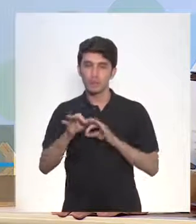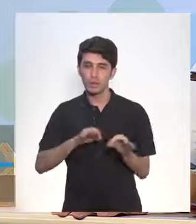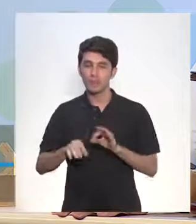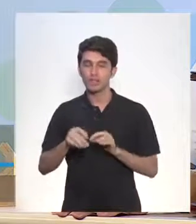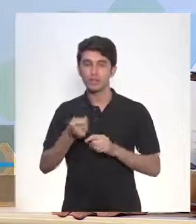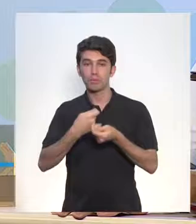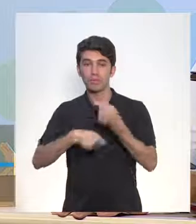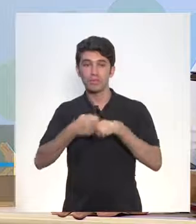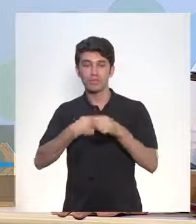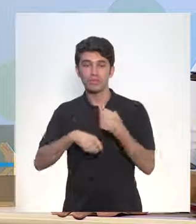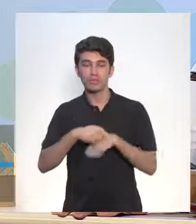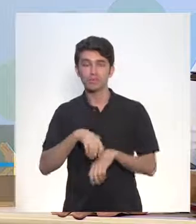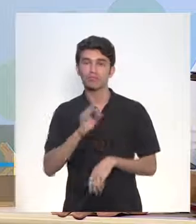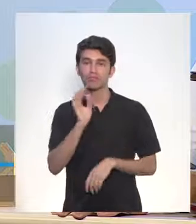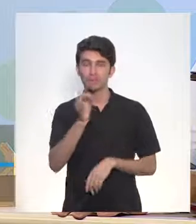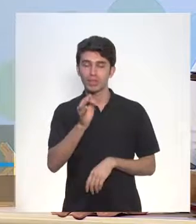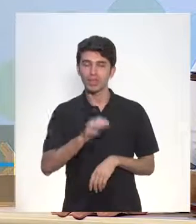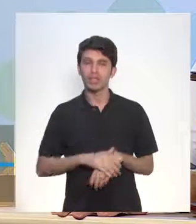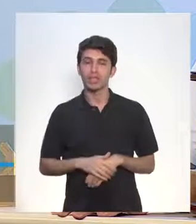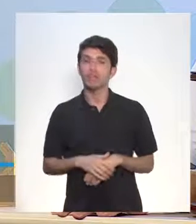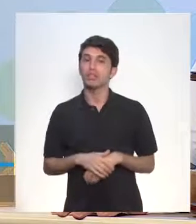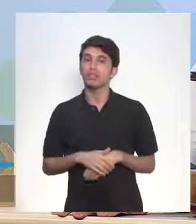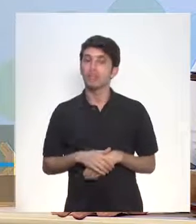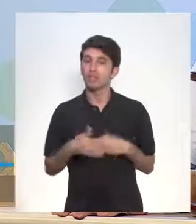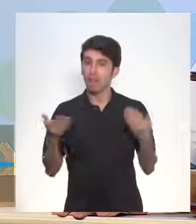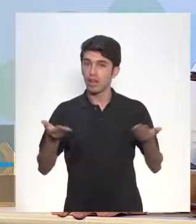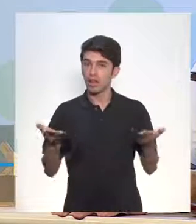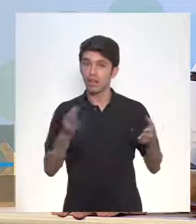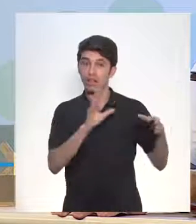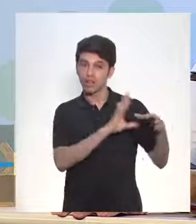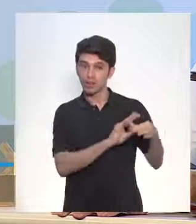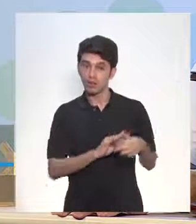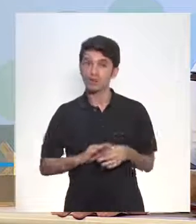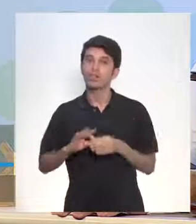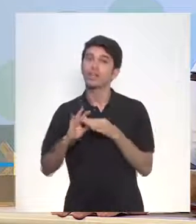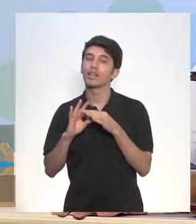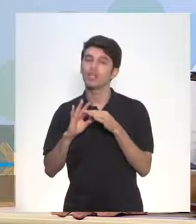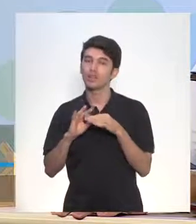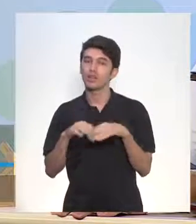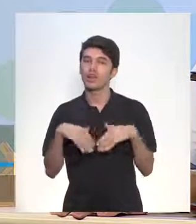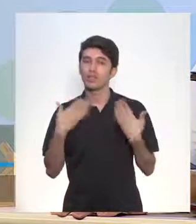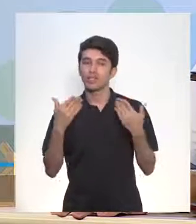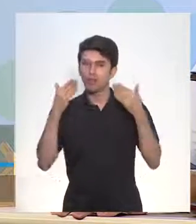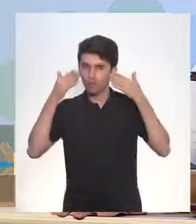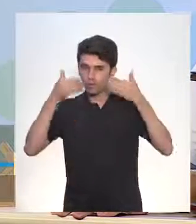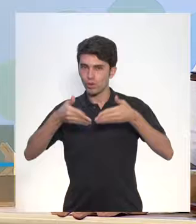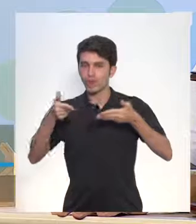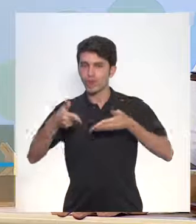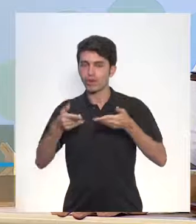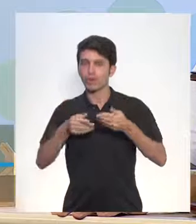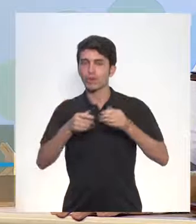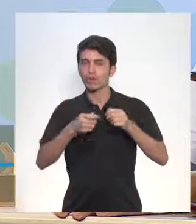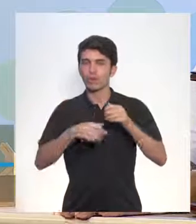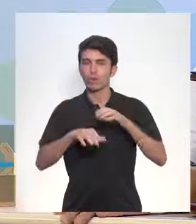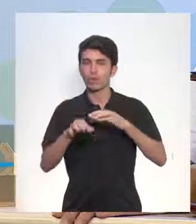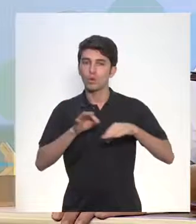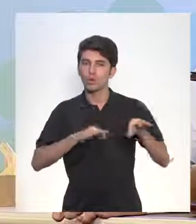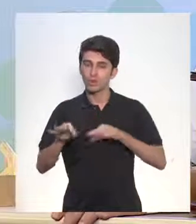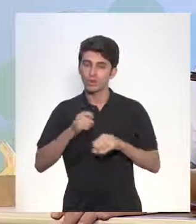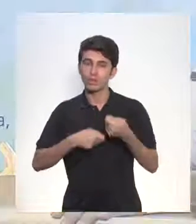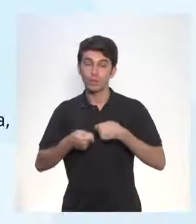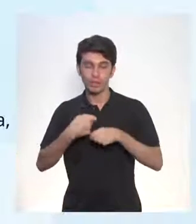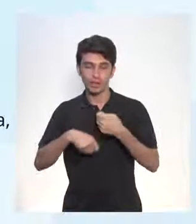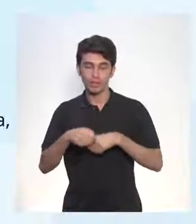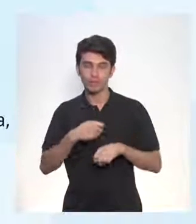objetos de conhecimento, mas nós estamos aqui neste contexto histórico, ok? Eu vou passar para vocês uma tela, dá uma